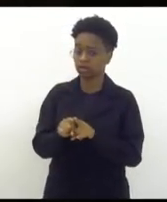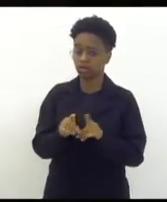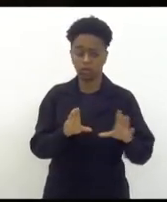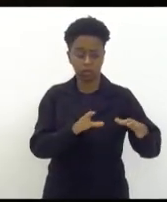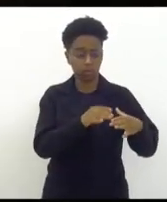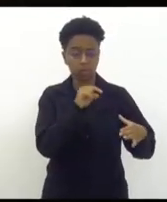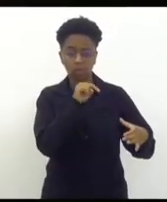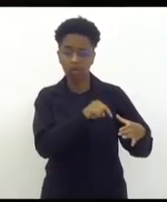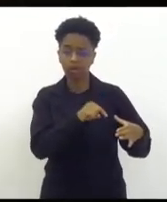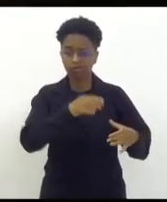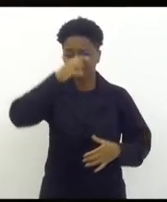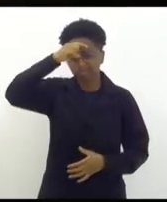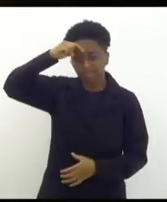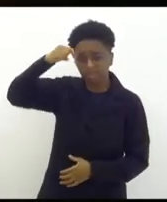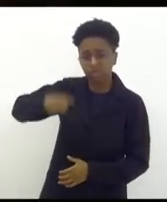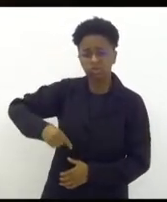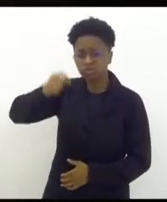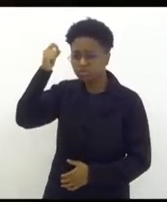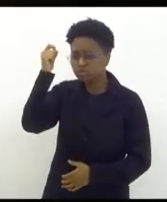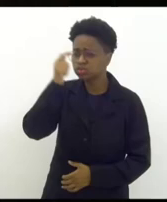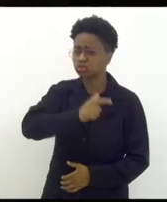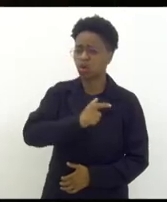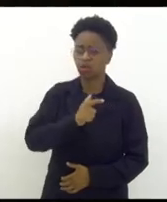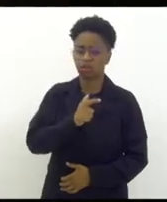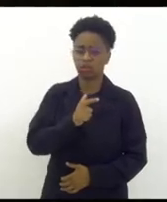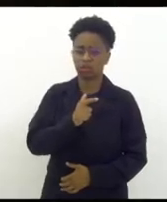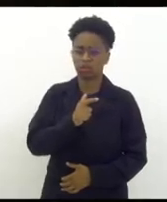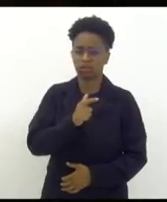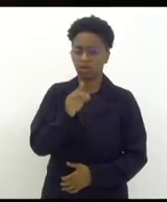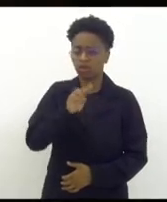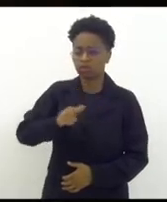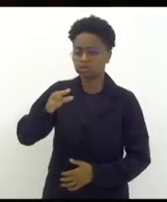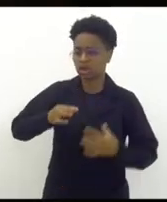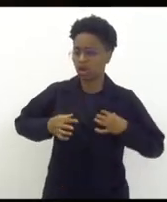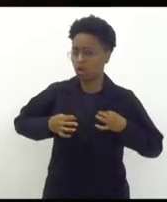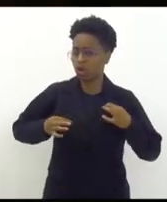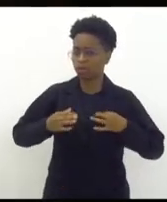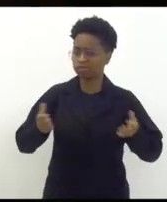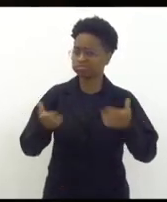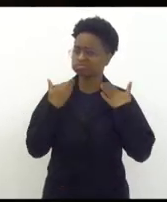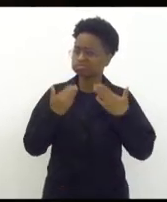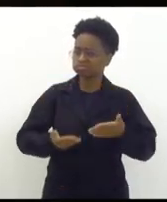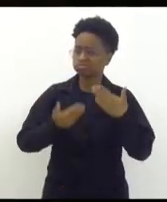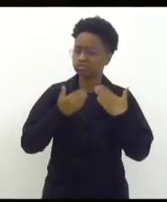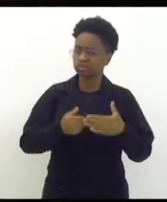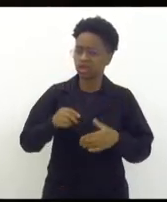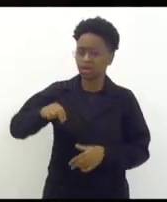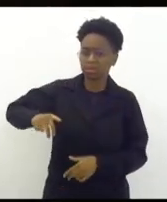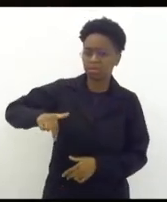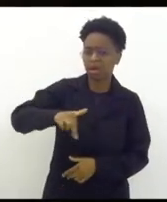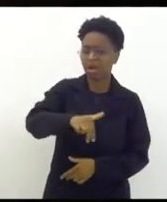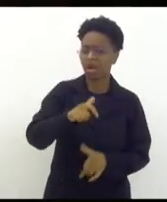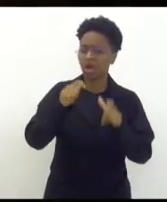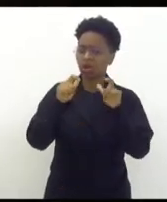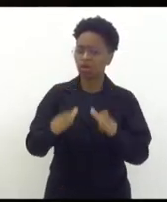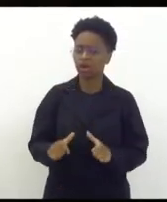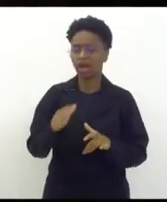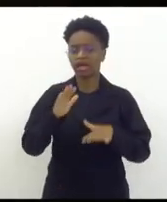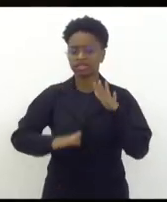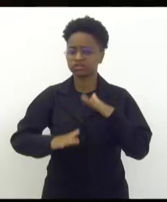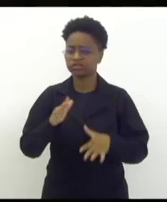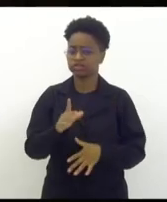estava num sol como hoje usando a farda da guarda municipal se expondo no ambiente muitas vezes